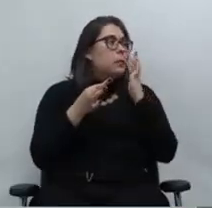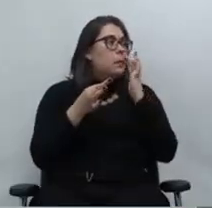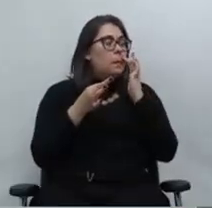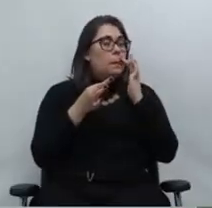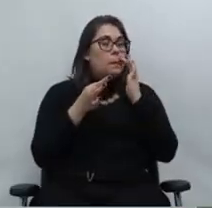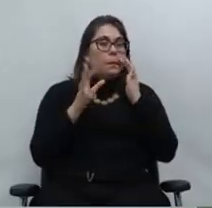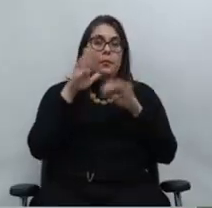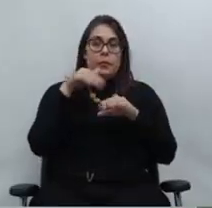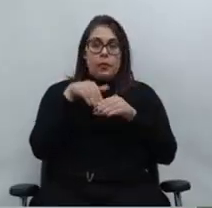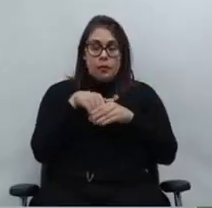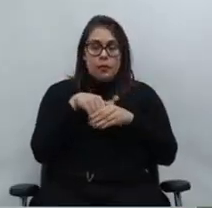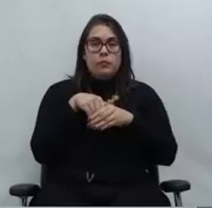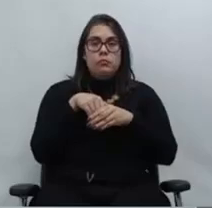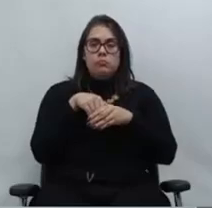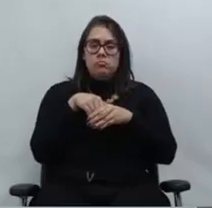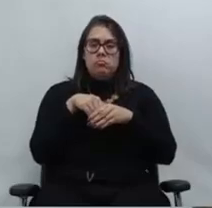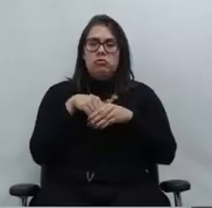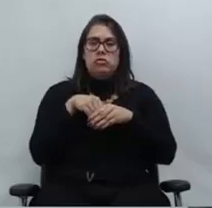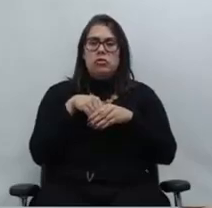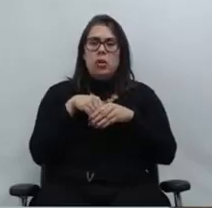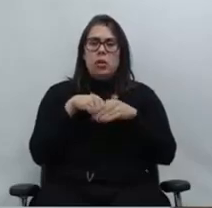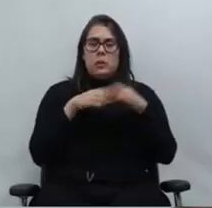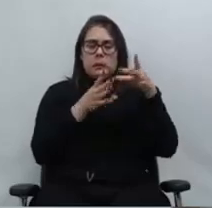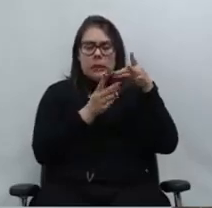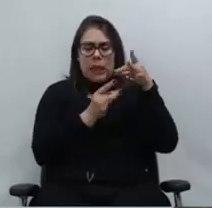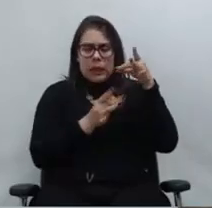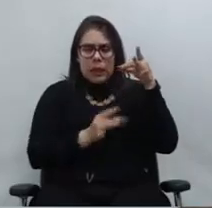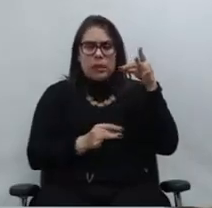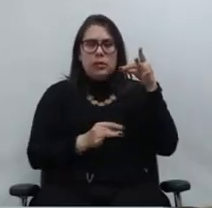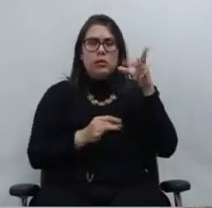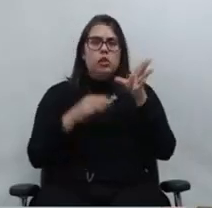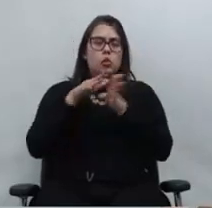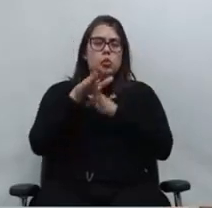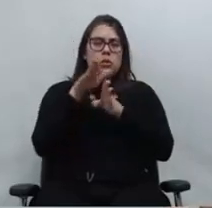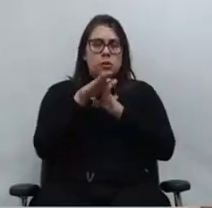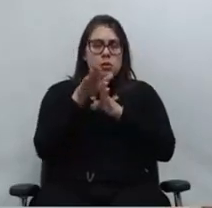voto extremamente robusto, em que a conselheira